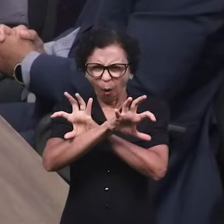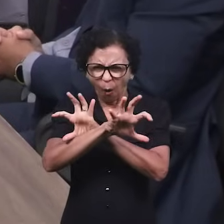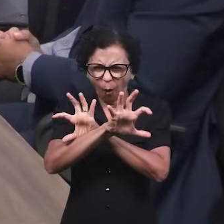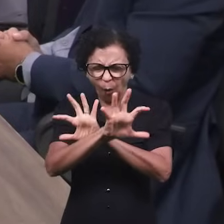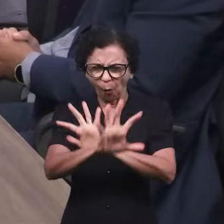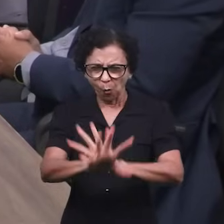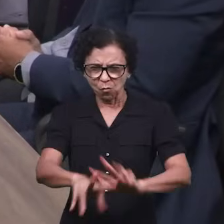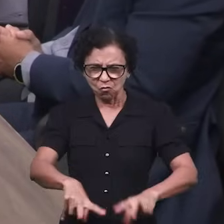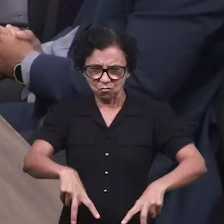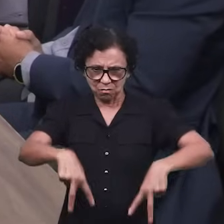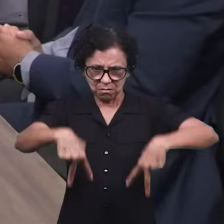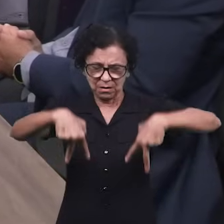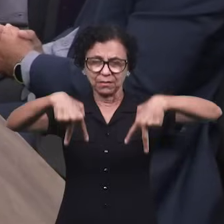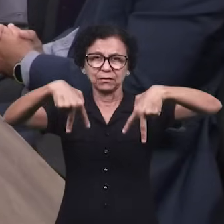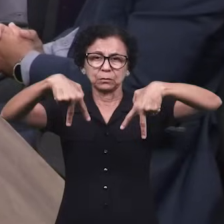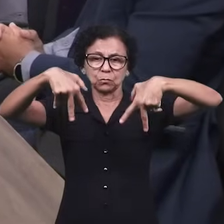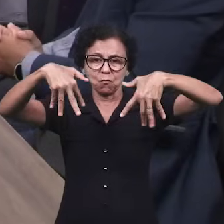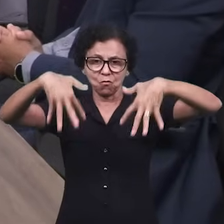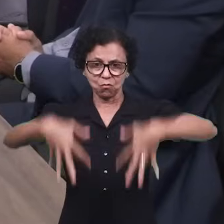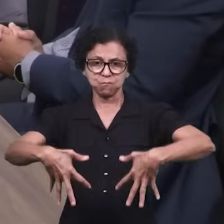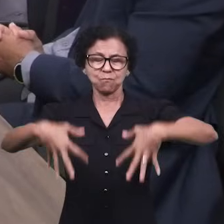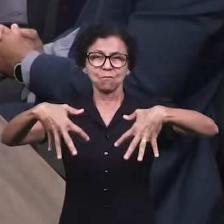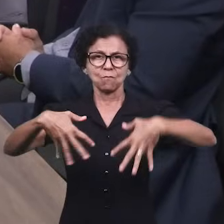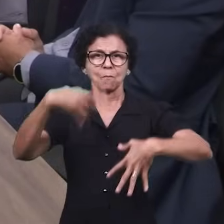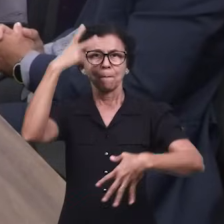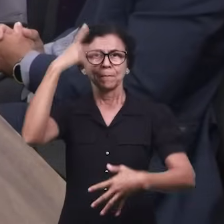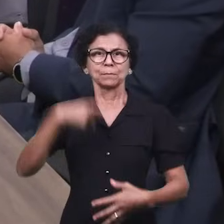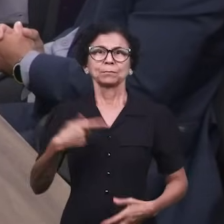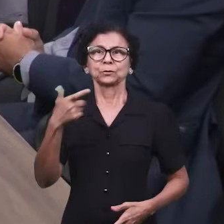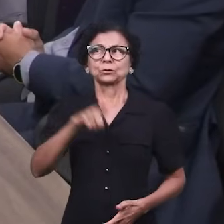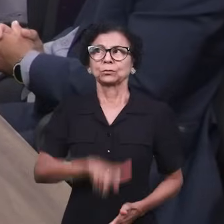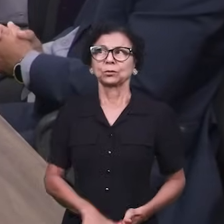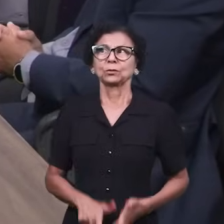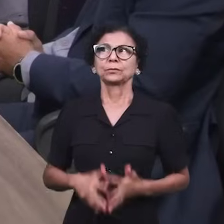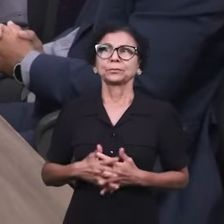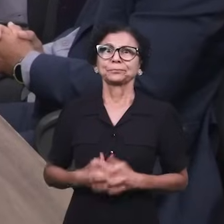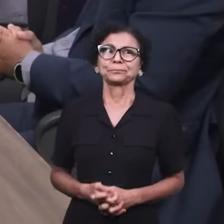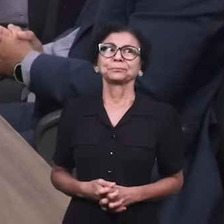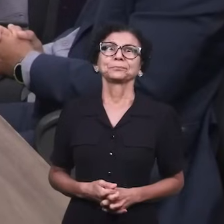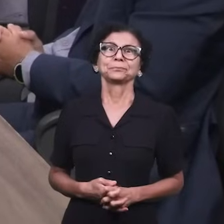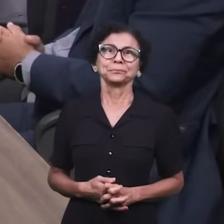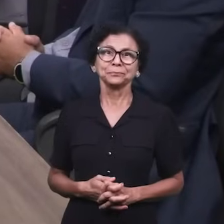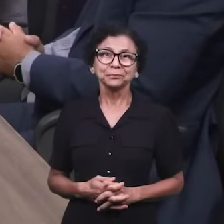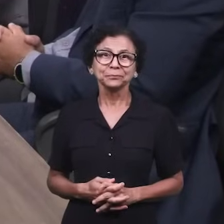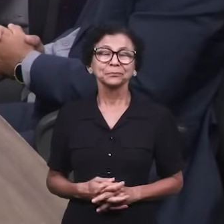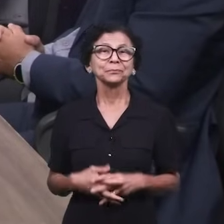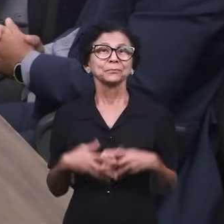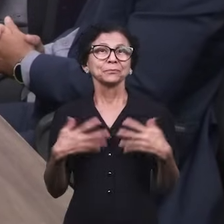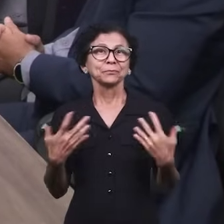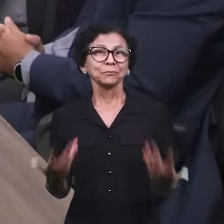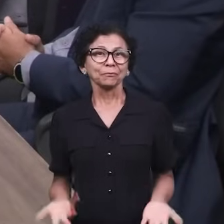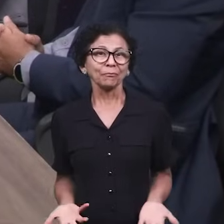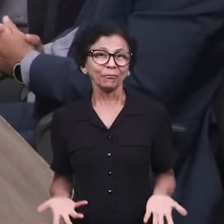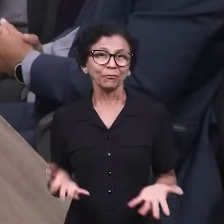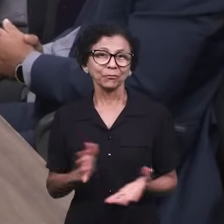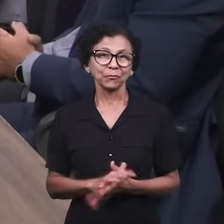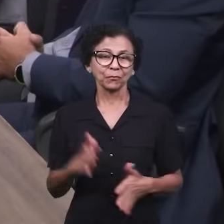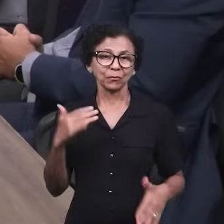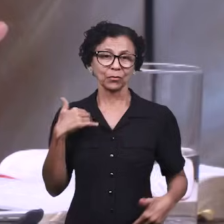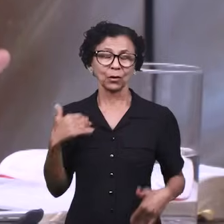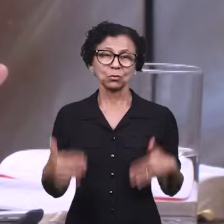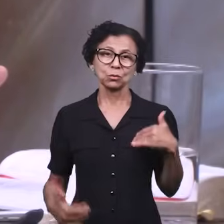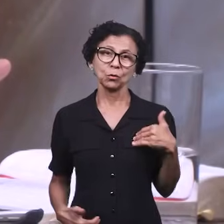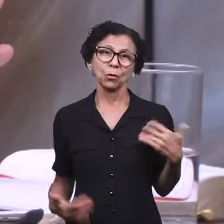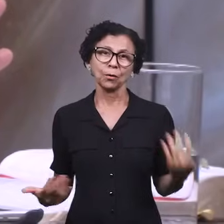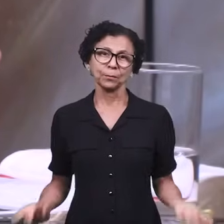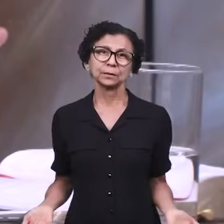Lázaro, que é extraordinário, né? Ali foi maravilhoso, né? Porque depois de 4 dias, aquele corpo estava sofrendo os efeitos